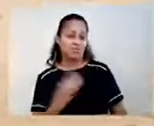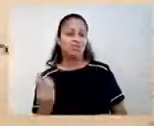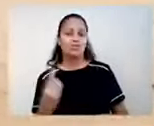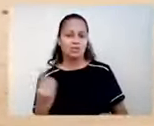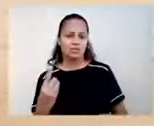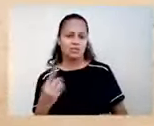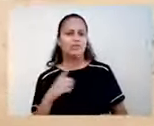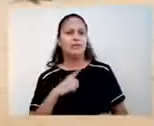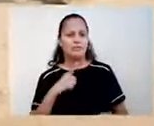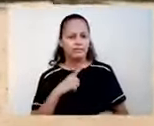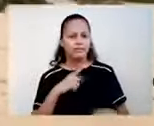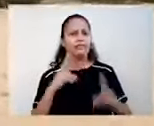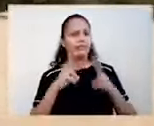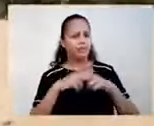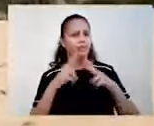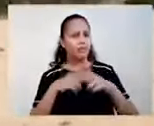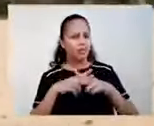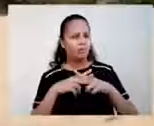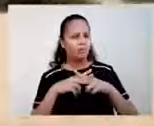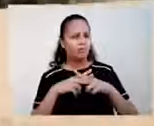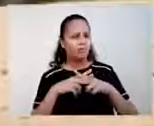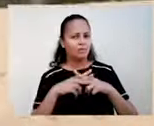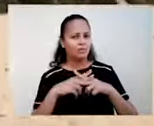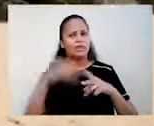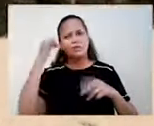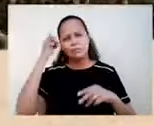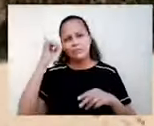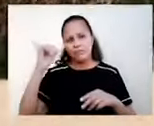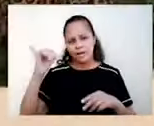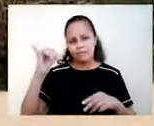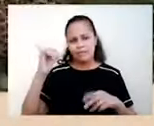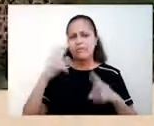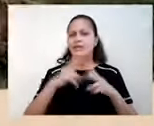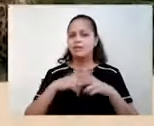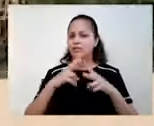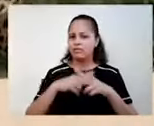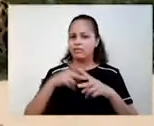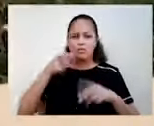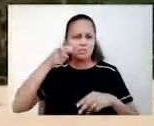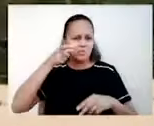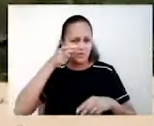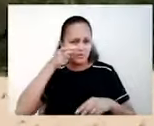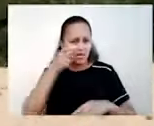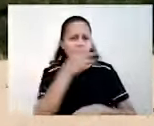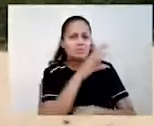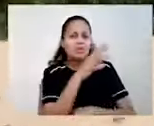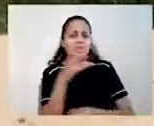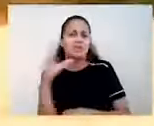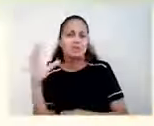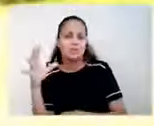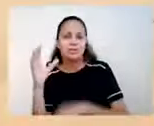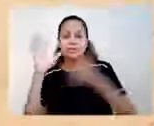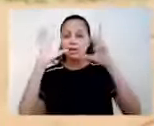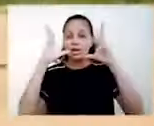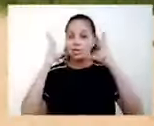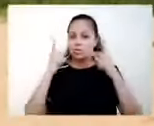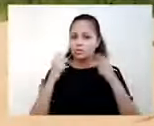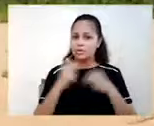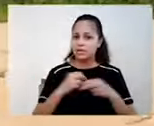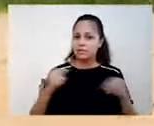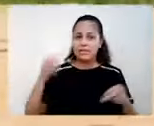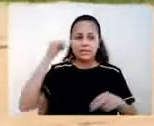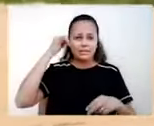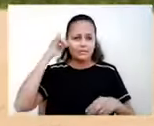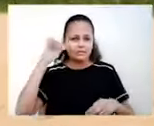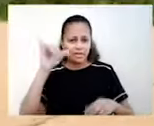Existem lutas entre machos, mas são raras. E o comportamento de evitar agressões foi observado na natureza. Os animais evitam